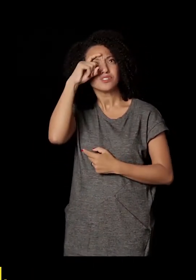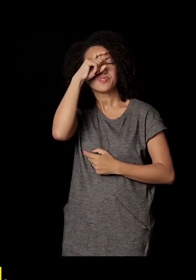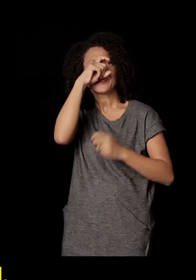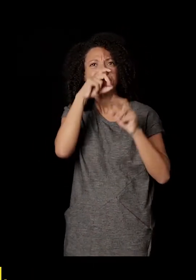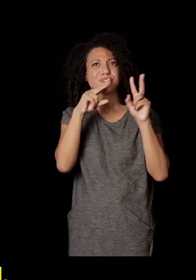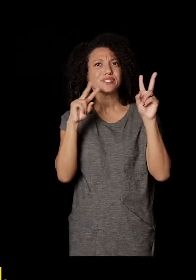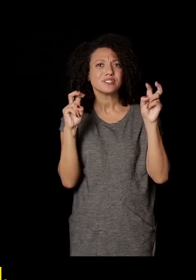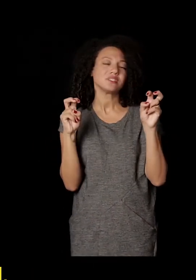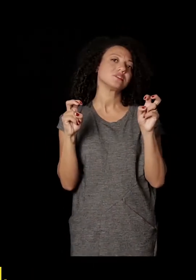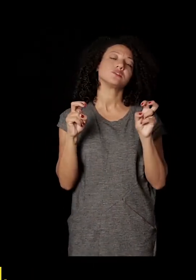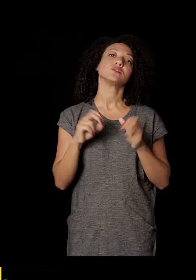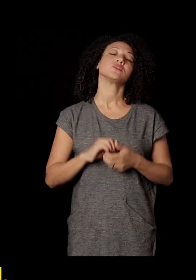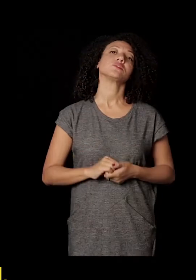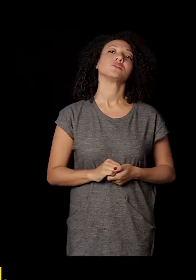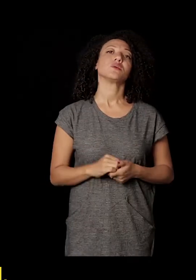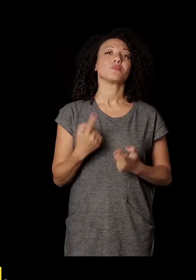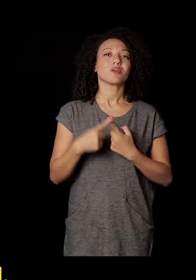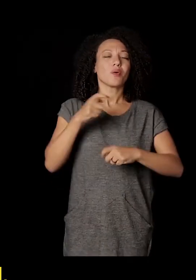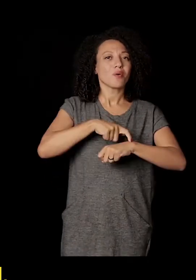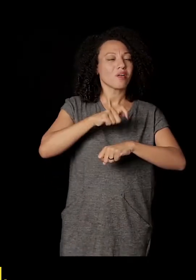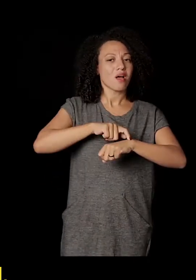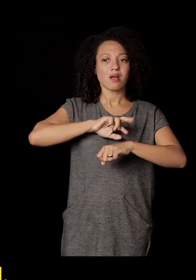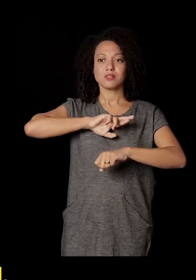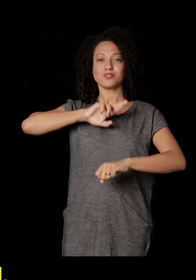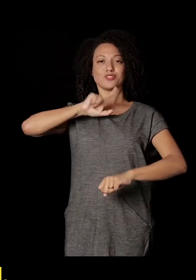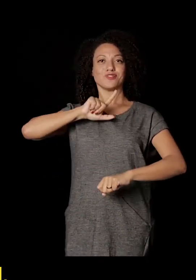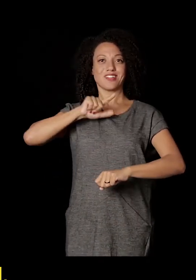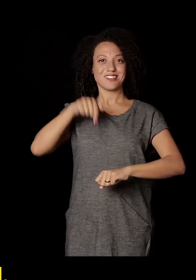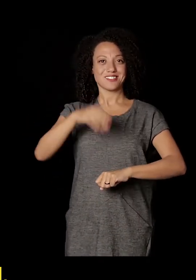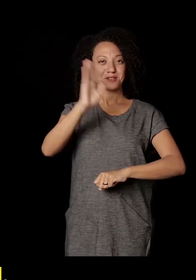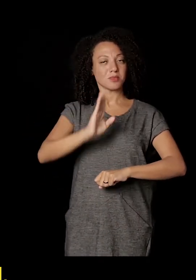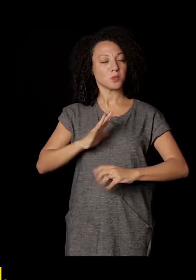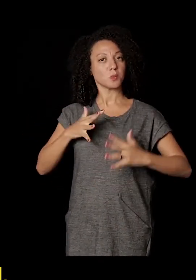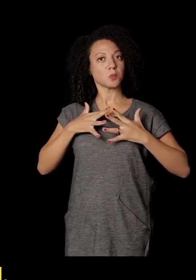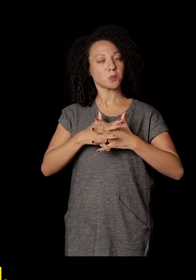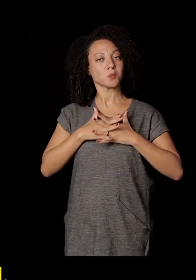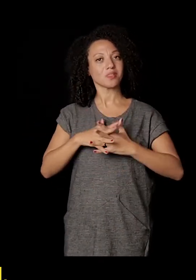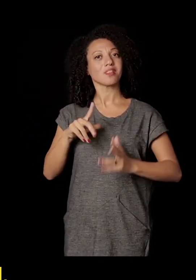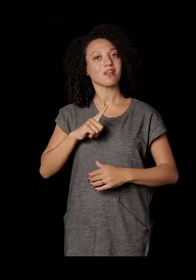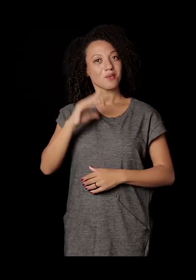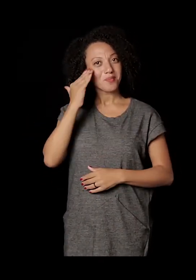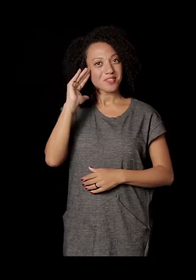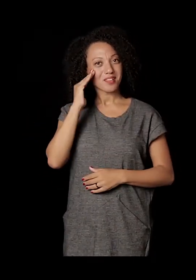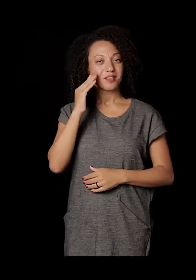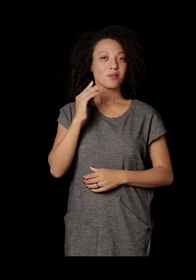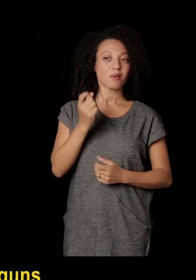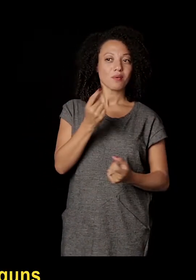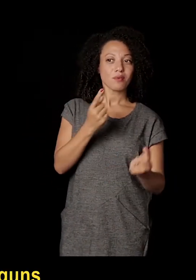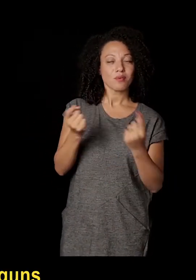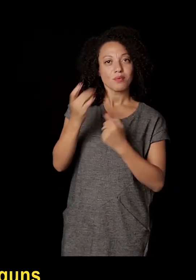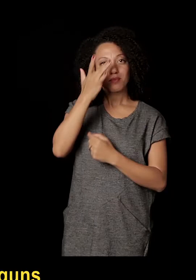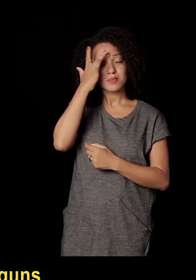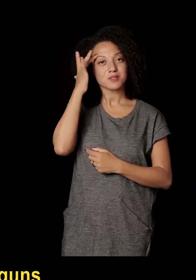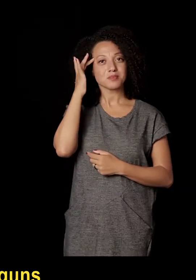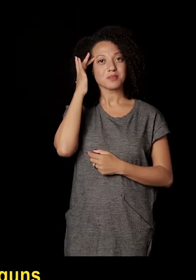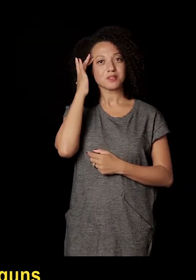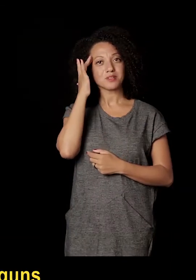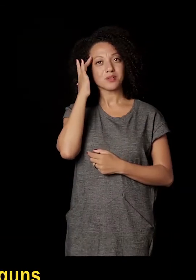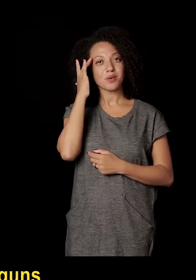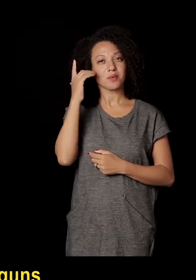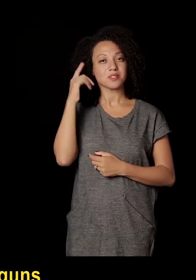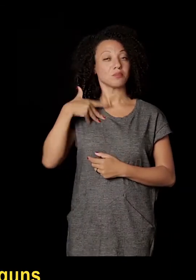workshop difícil. O fuso horário, tudo, foi complicado. Eu entendo aqui quando